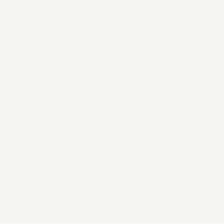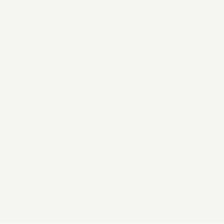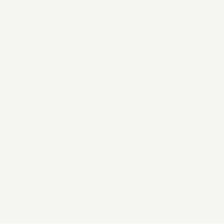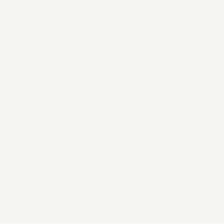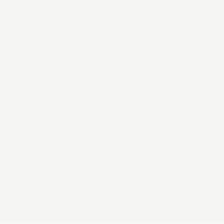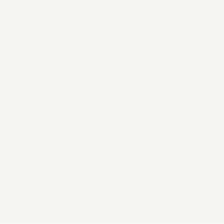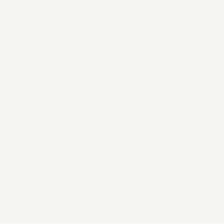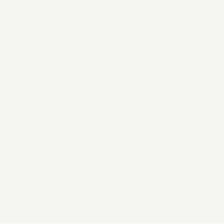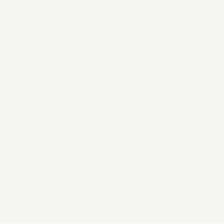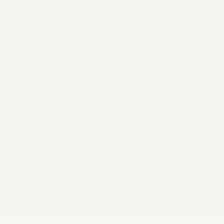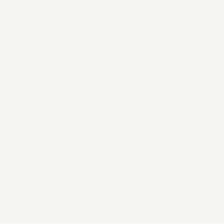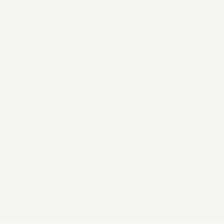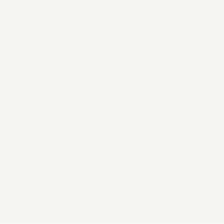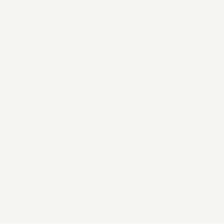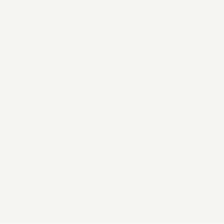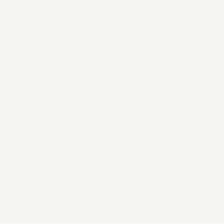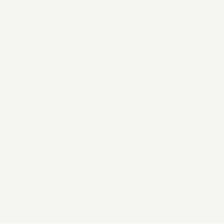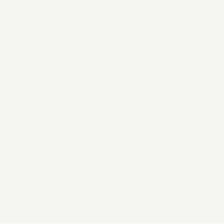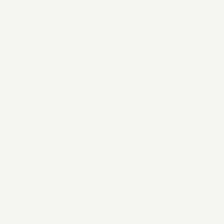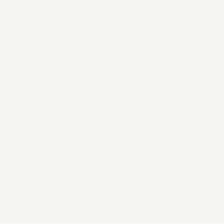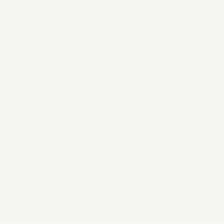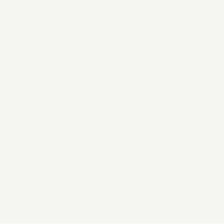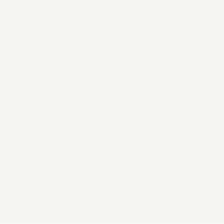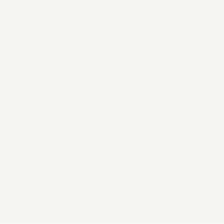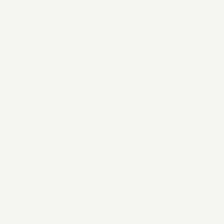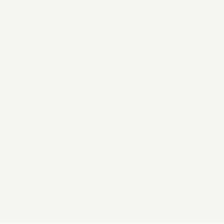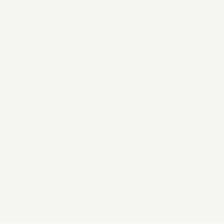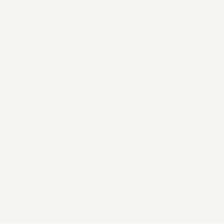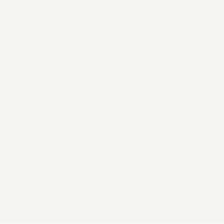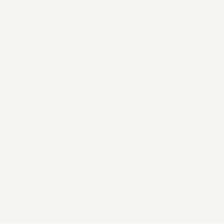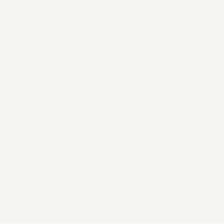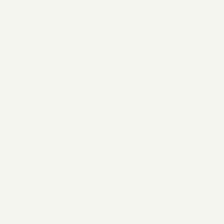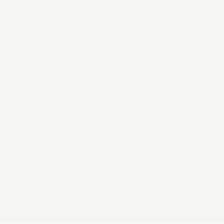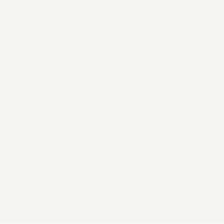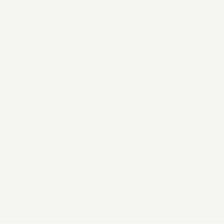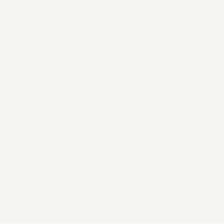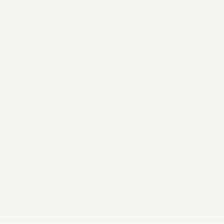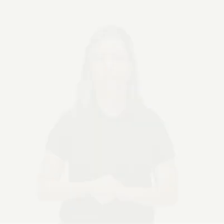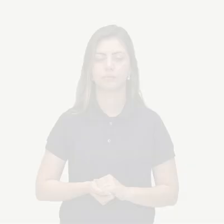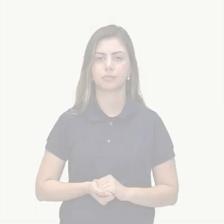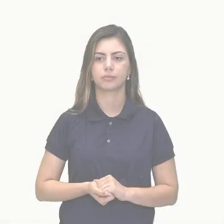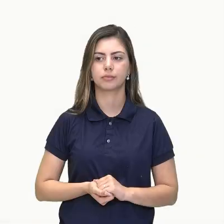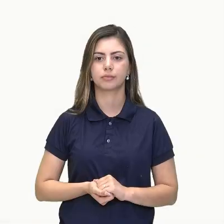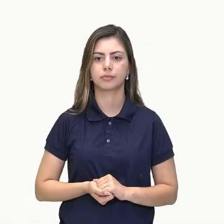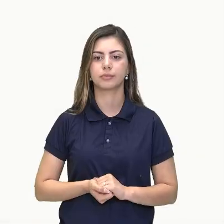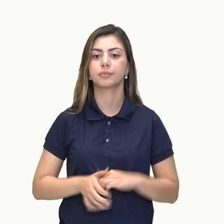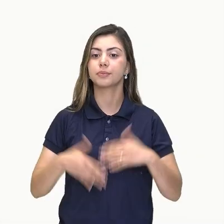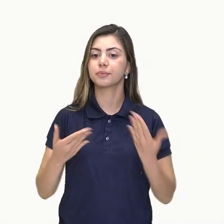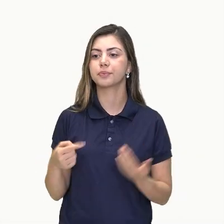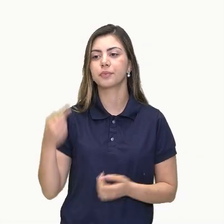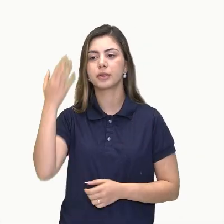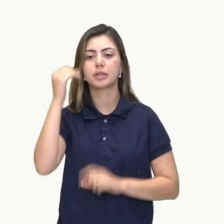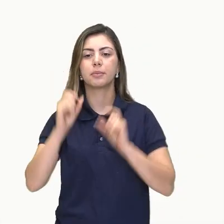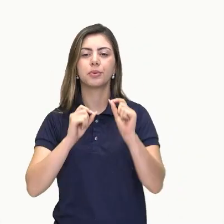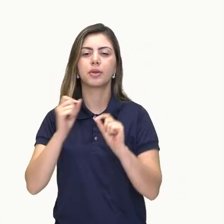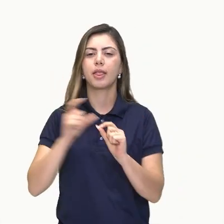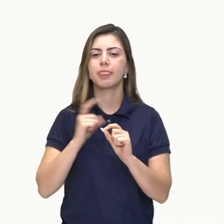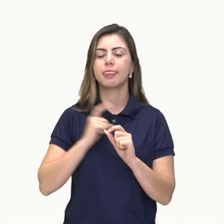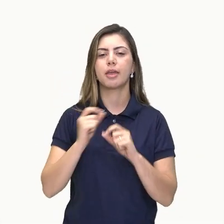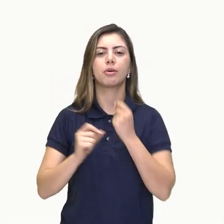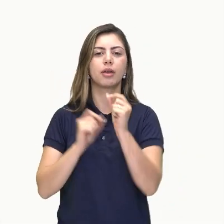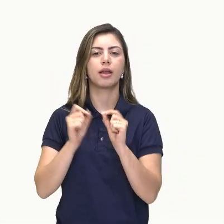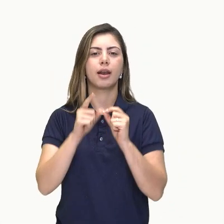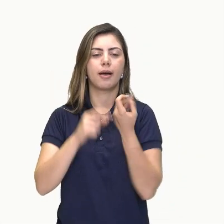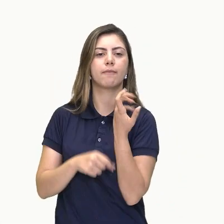seu processo de fotossíntese, né? Então, quando ela fica numa parte mais alta, ela se desenvolve numa parte mais alta